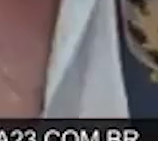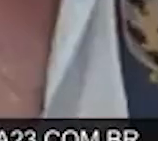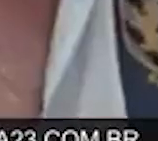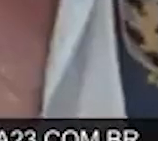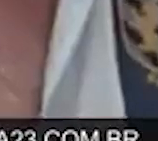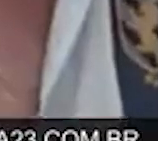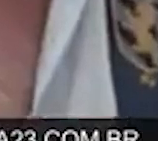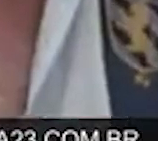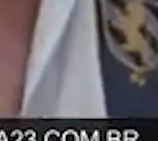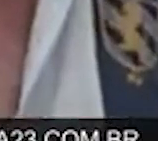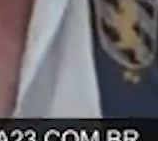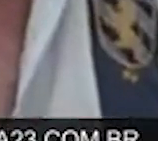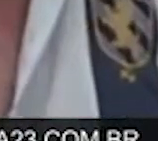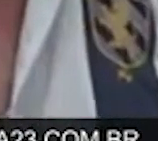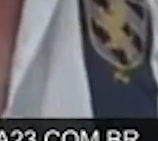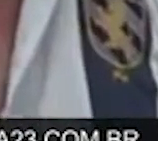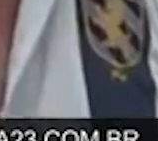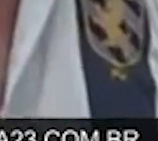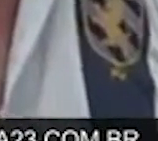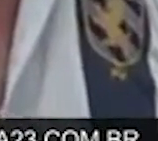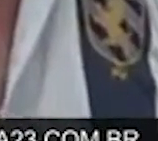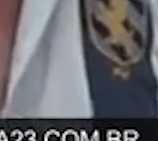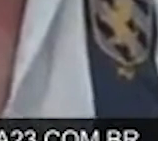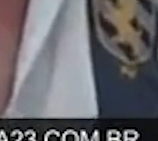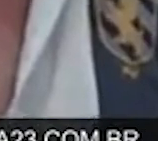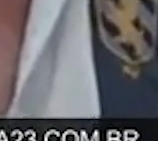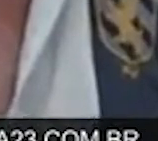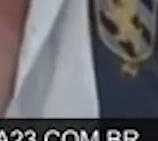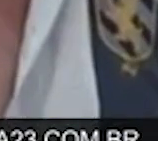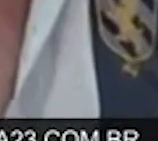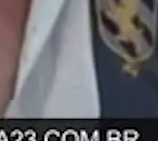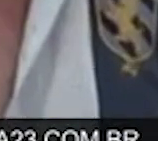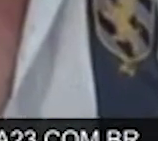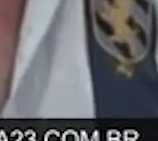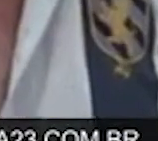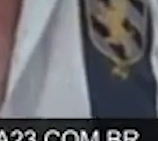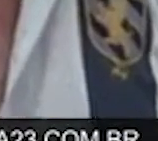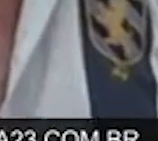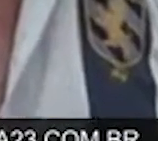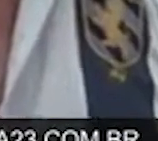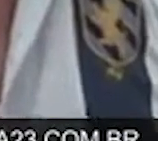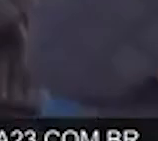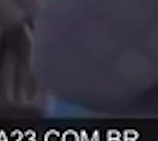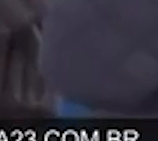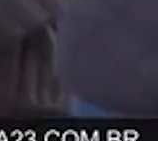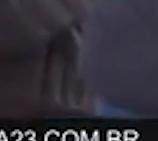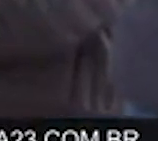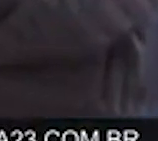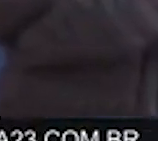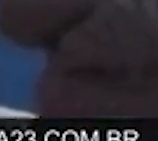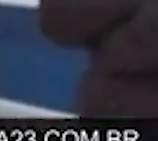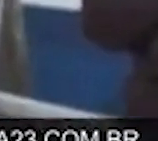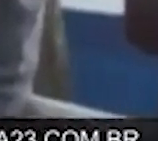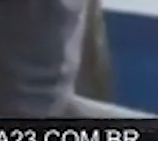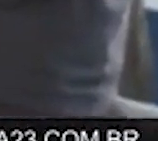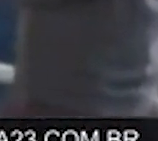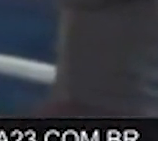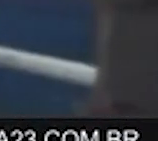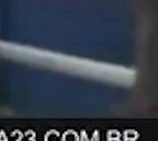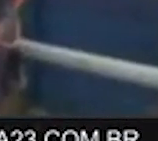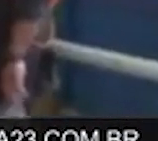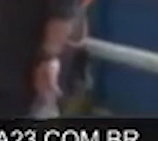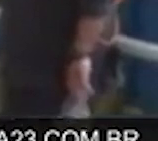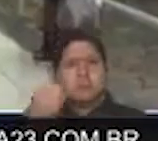dessas doses foram de fato aplicadas. E por isso é que a campanha de vacinação está sendo prorrogada em